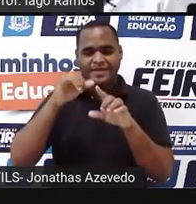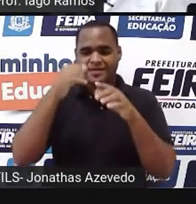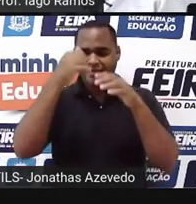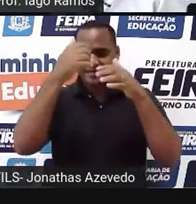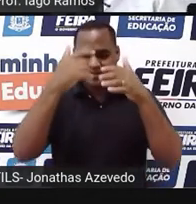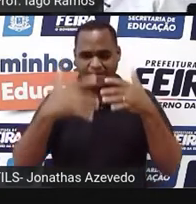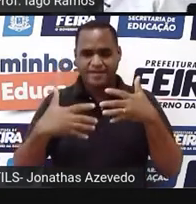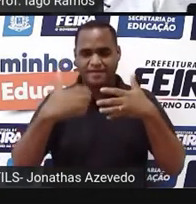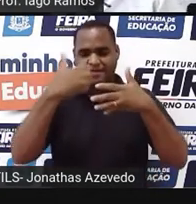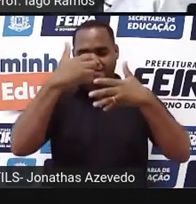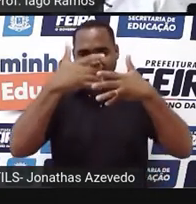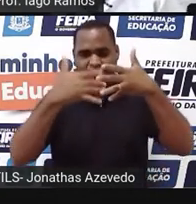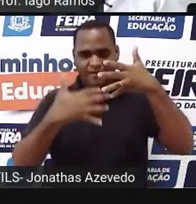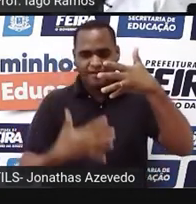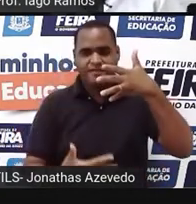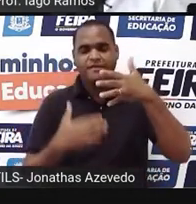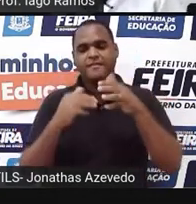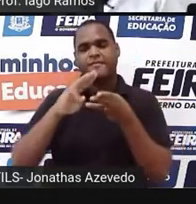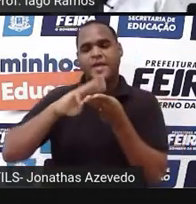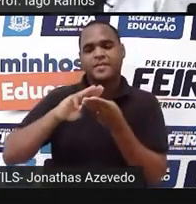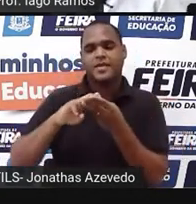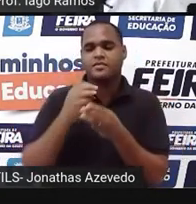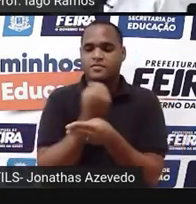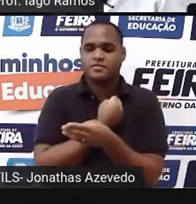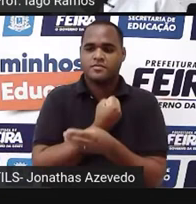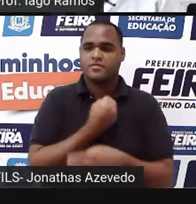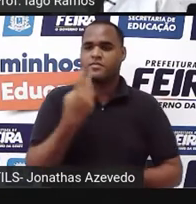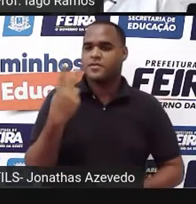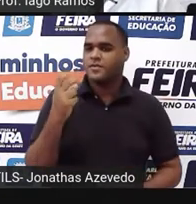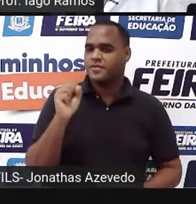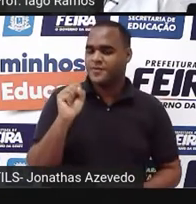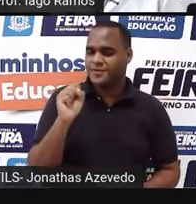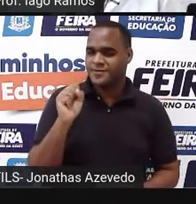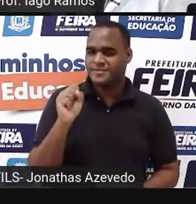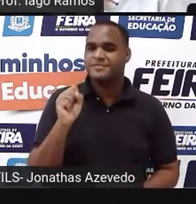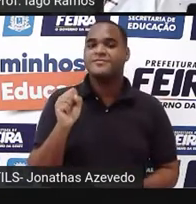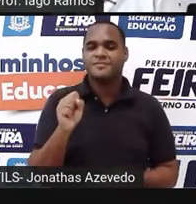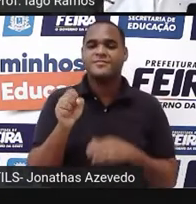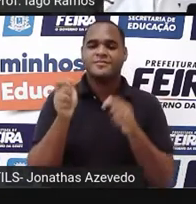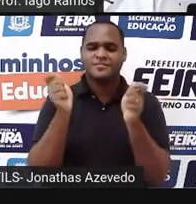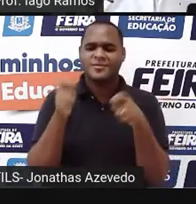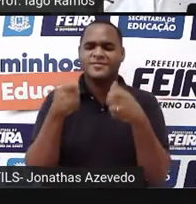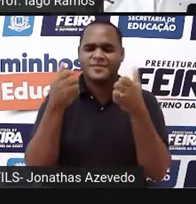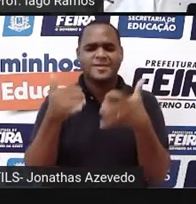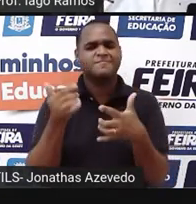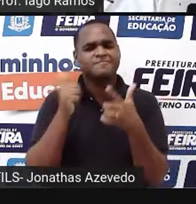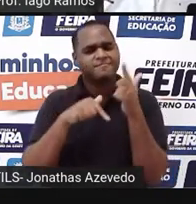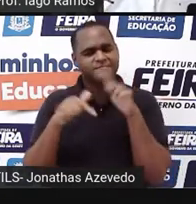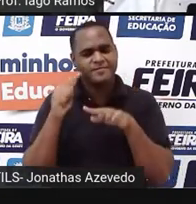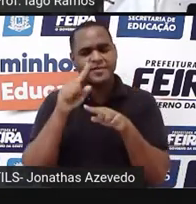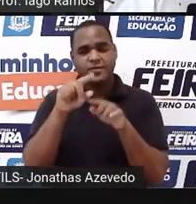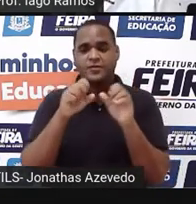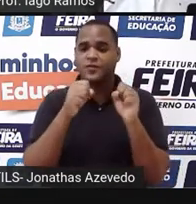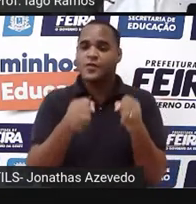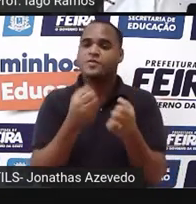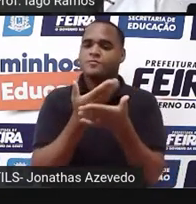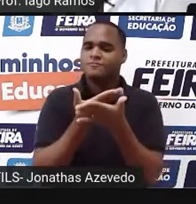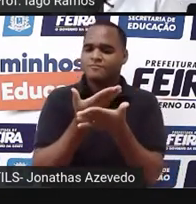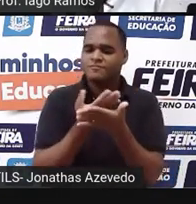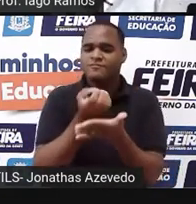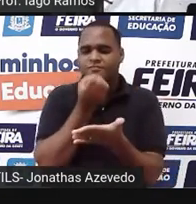ano e procura a aula 28, certo? E aí você vai poder estudar,